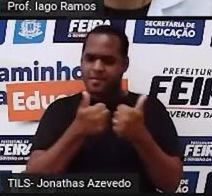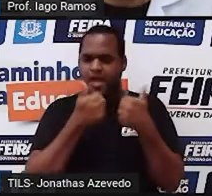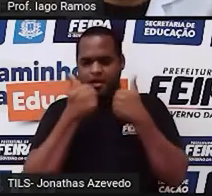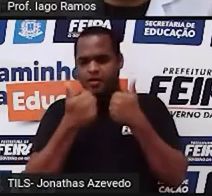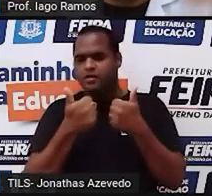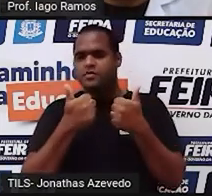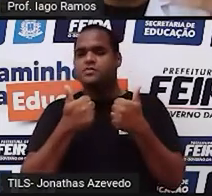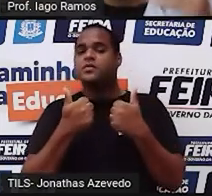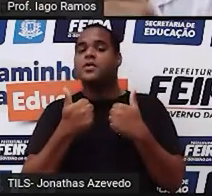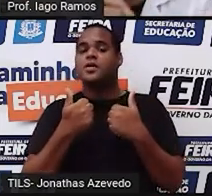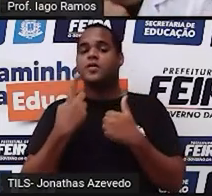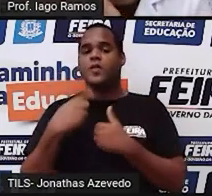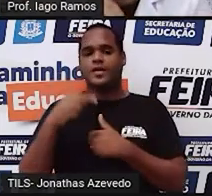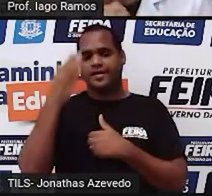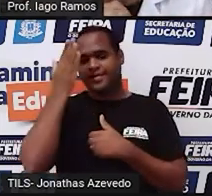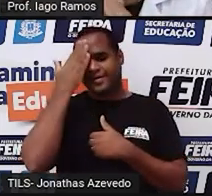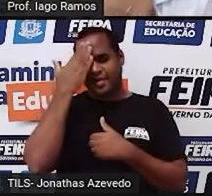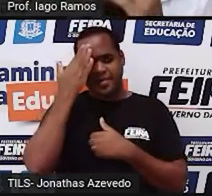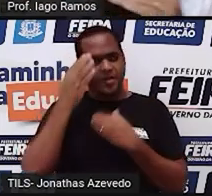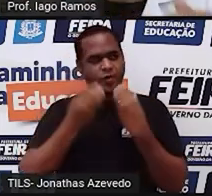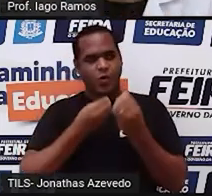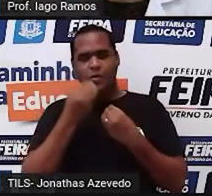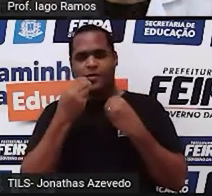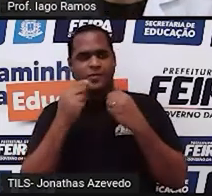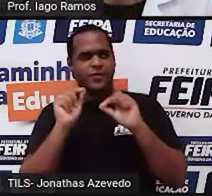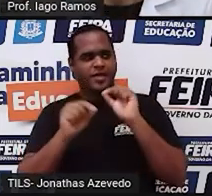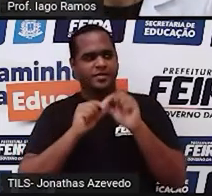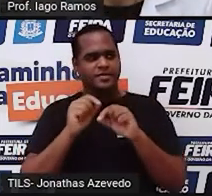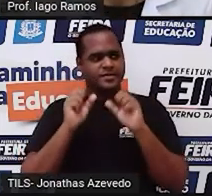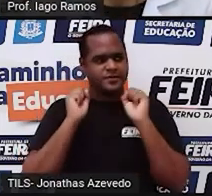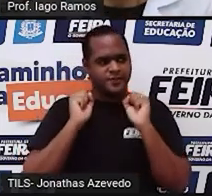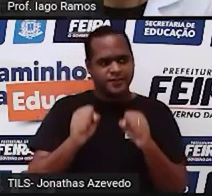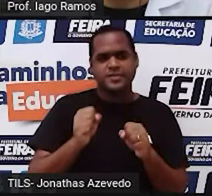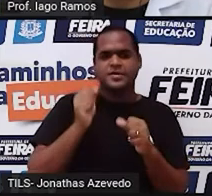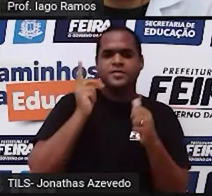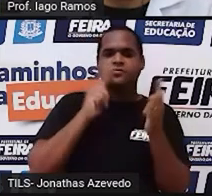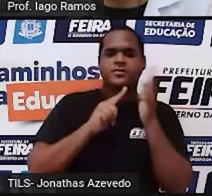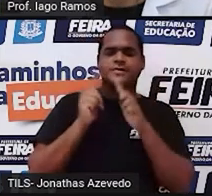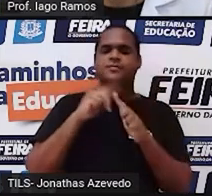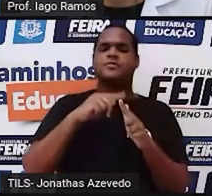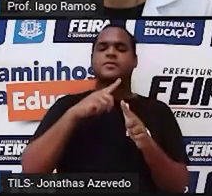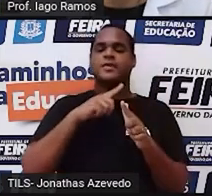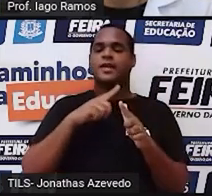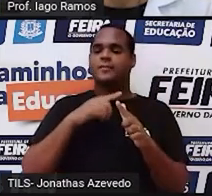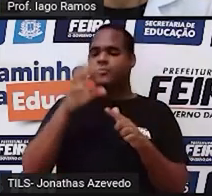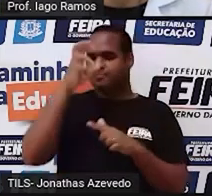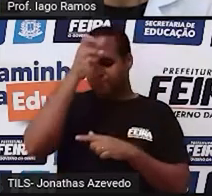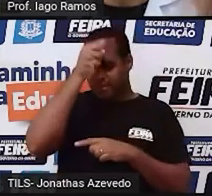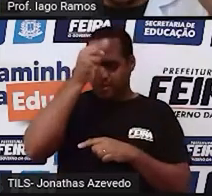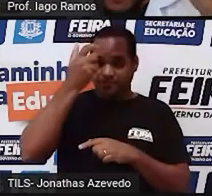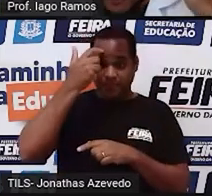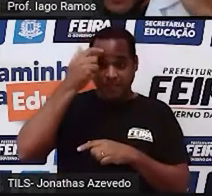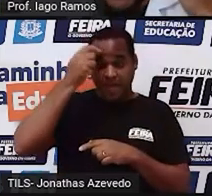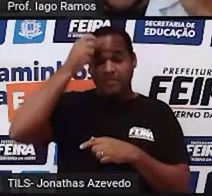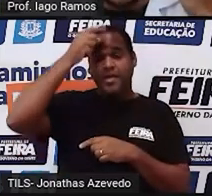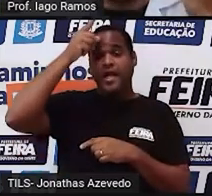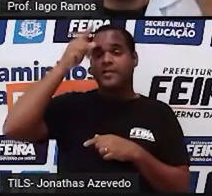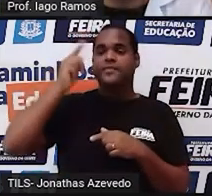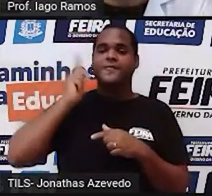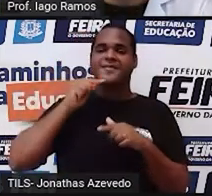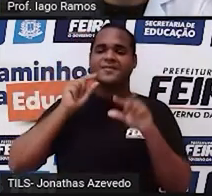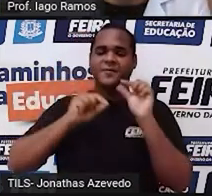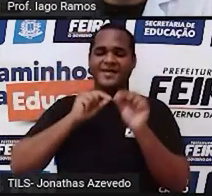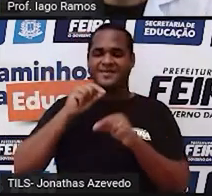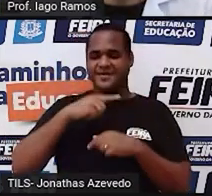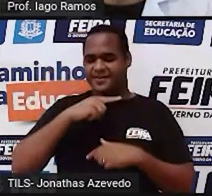para gente saber aí até onde está indo e a nossa aprendizagem Então vem aqui comigo